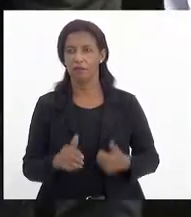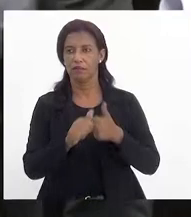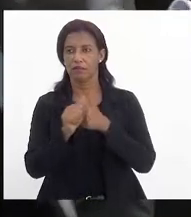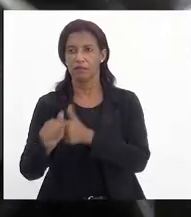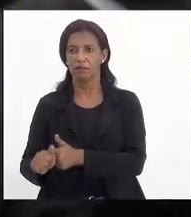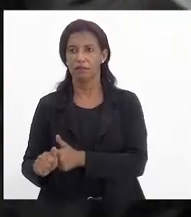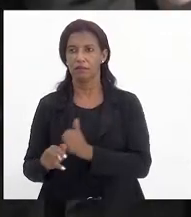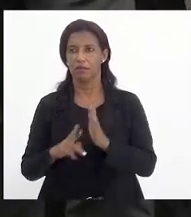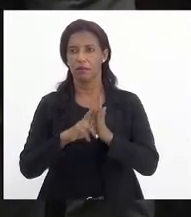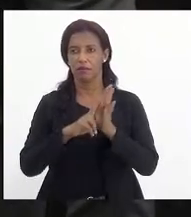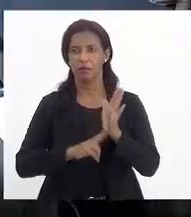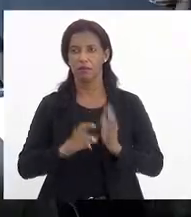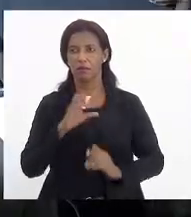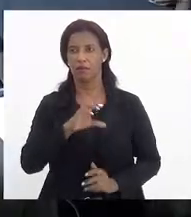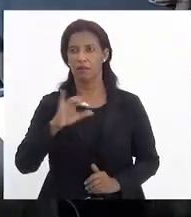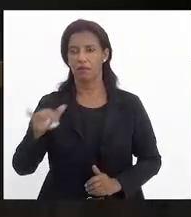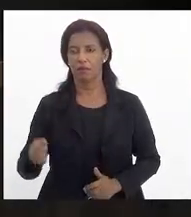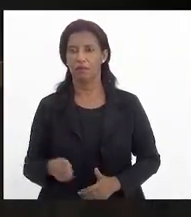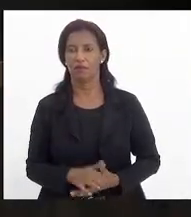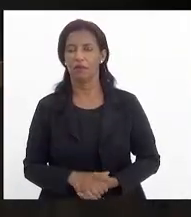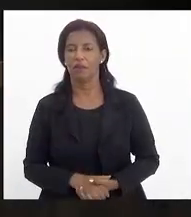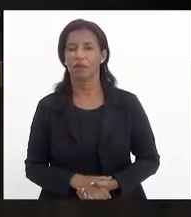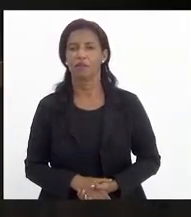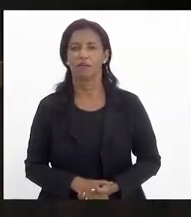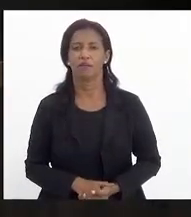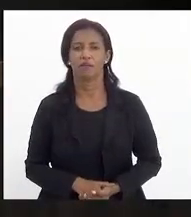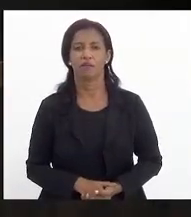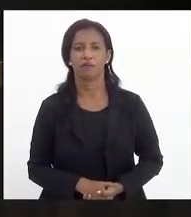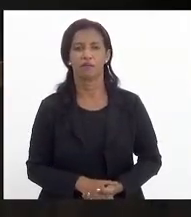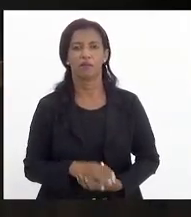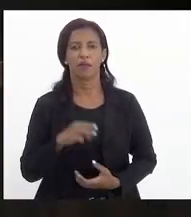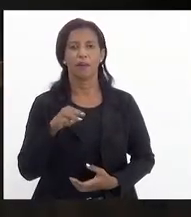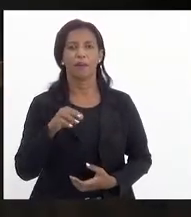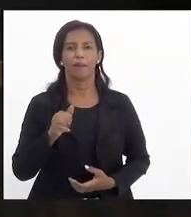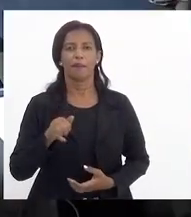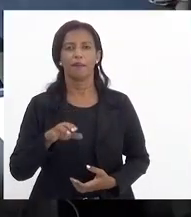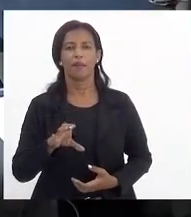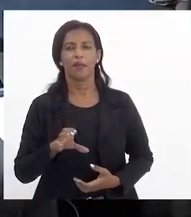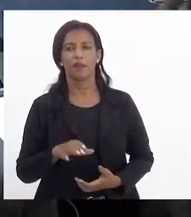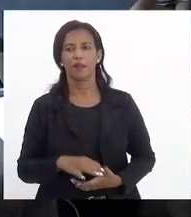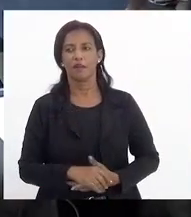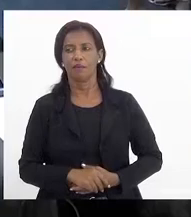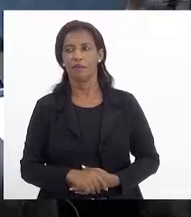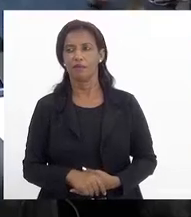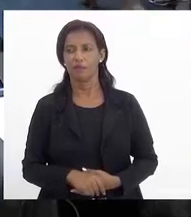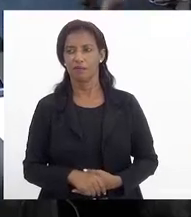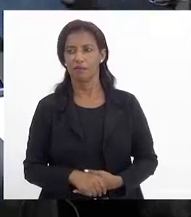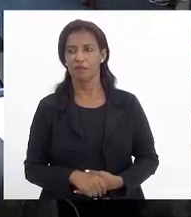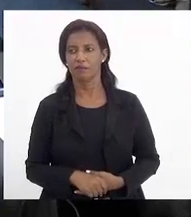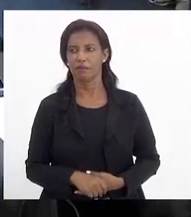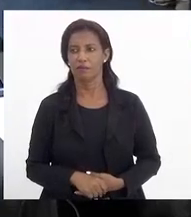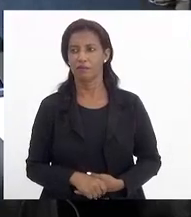Acompanho o relator da CCJ, senhor presidente. 3-1. Deputado Carlos Mink.